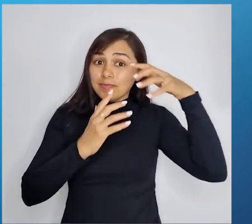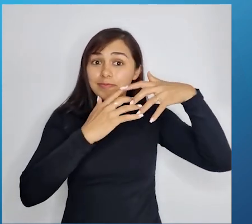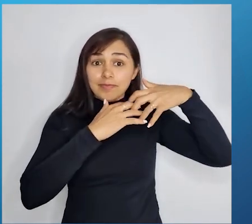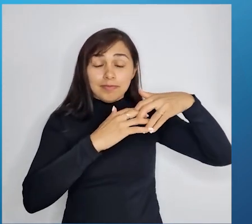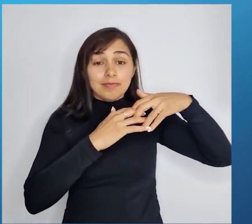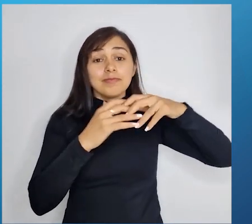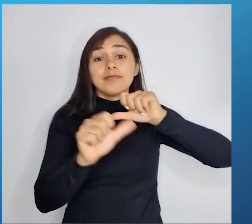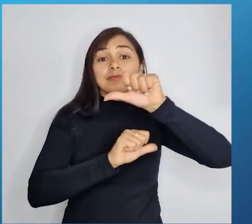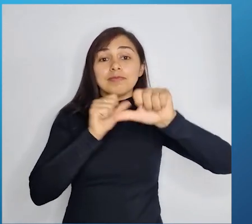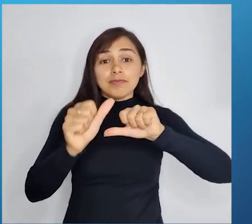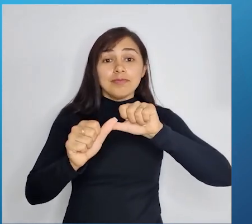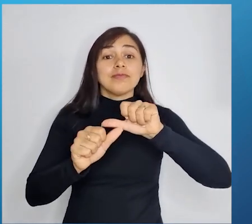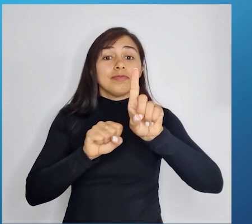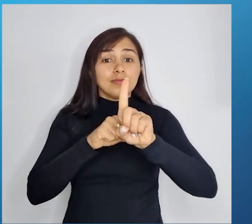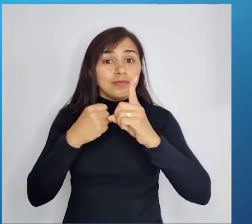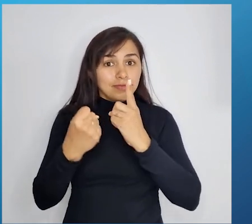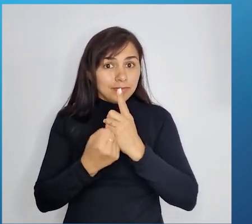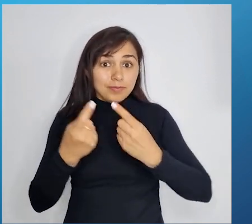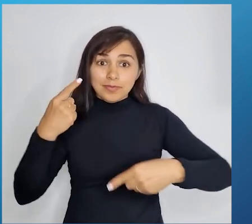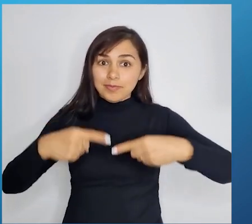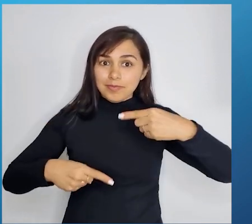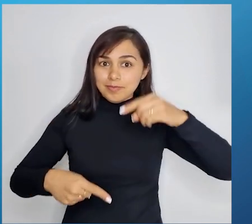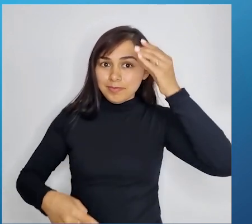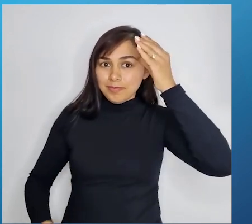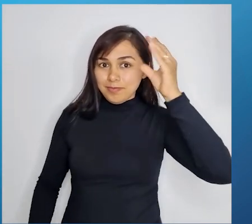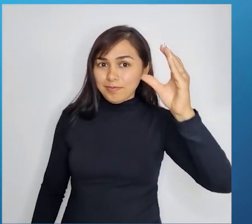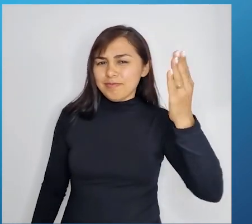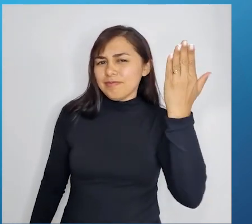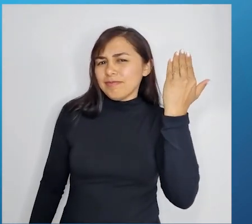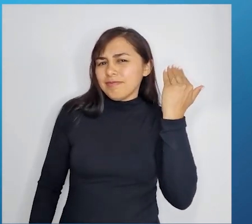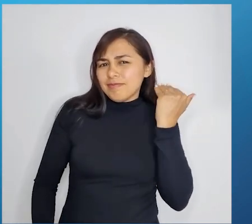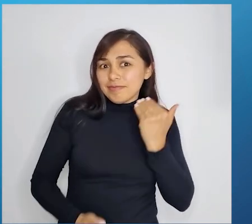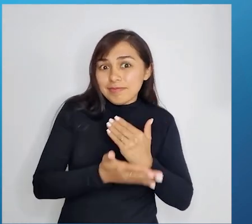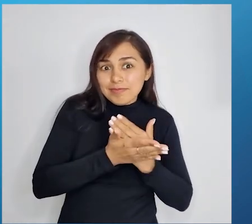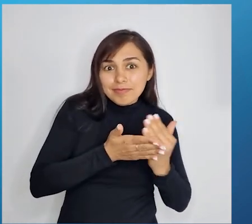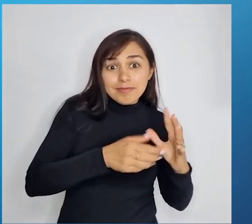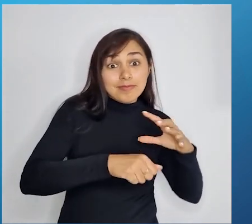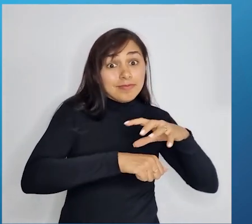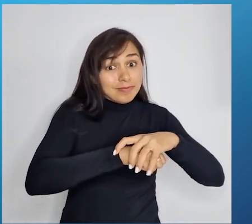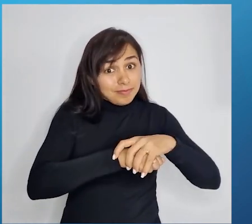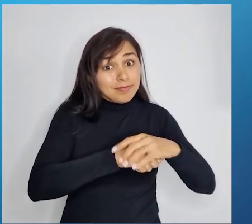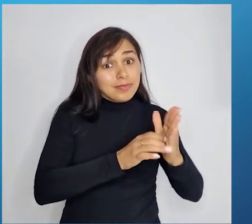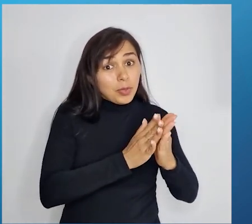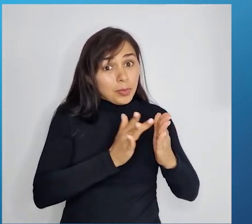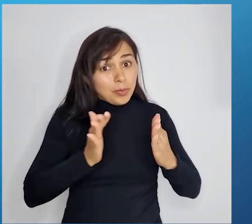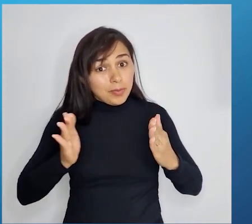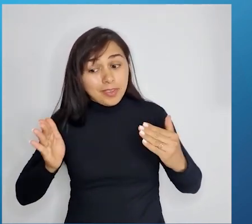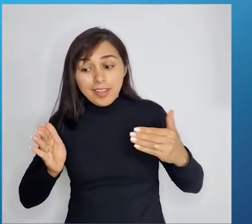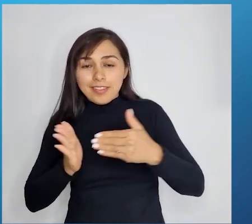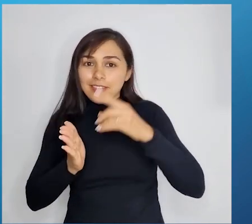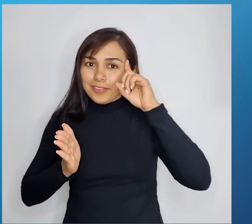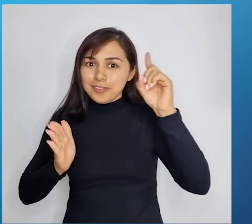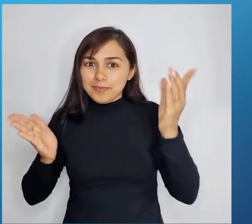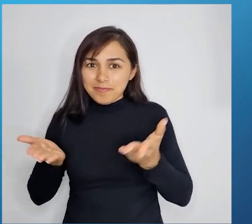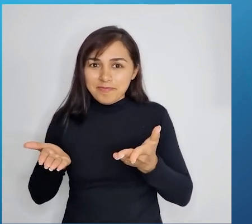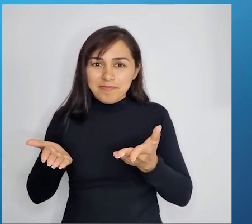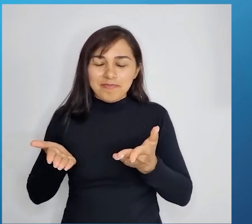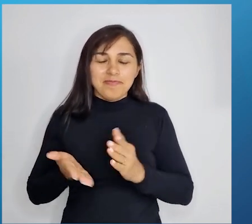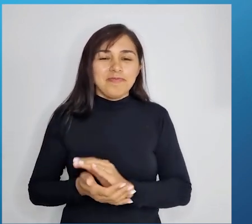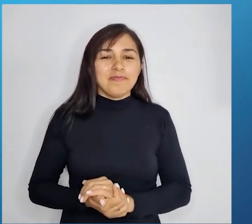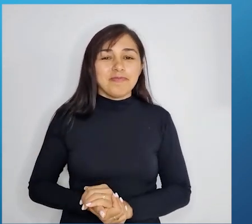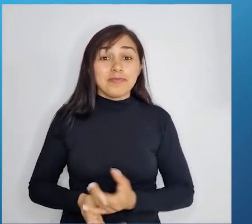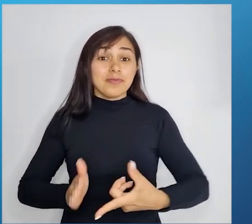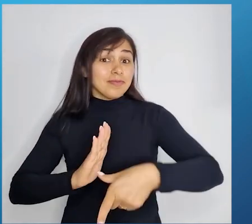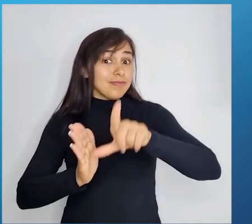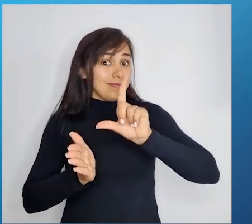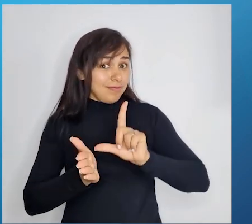sociais, políticas e culturais desde os primórdios da colonização até os dias atuais. Antes